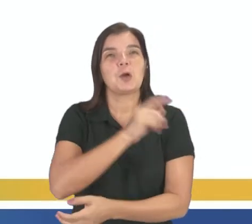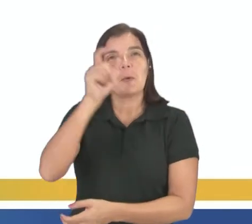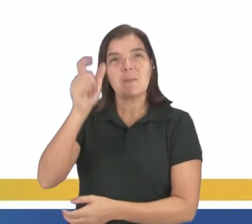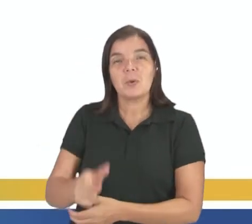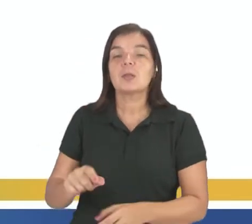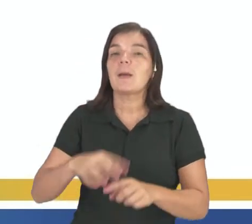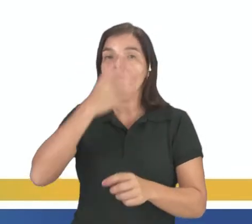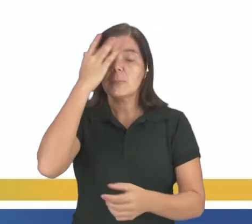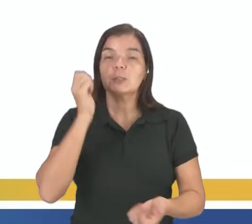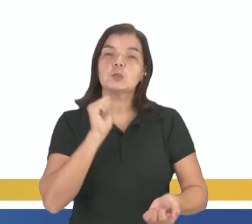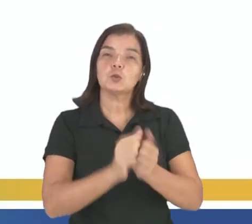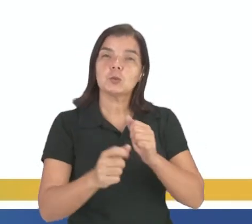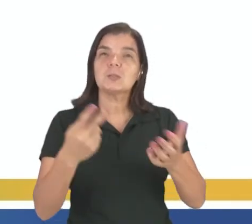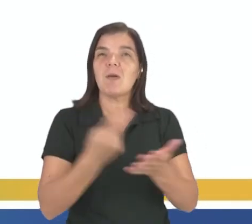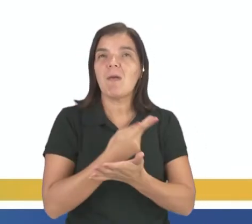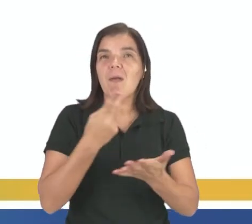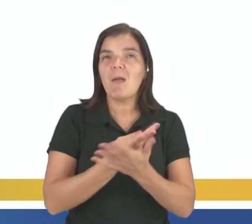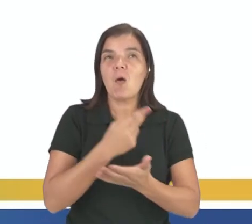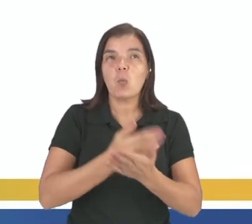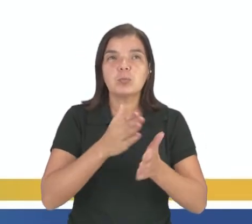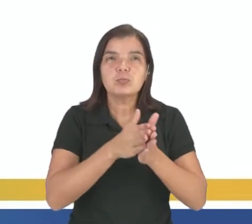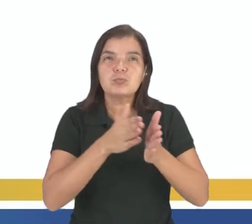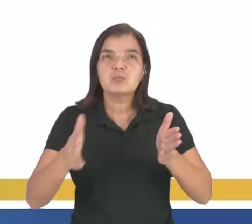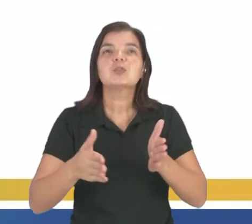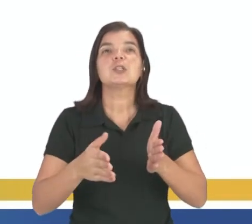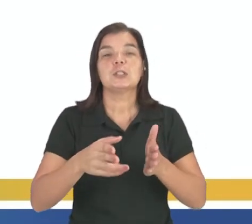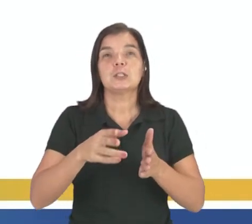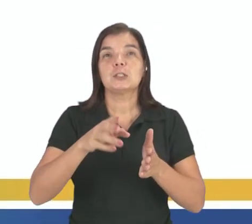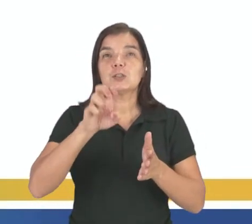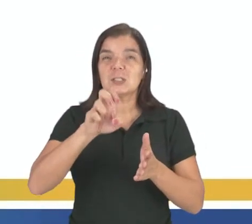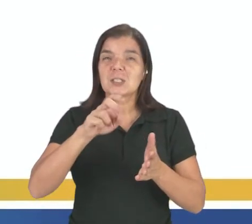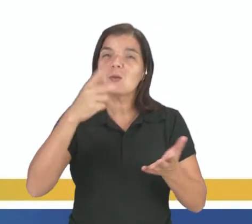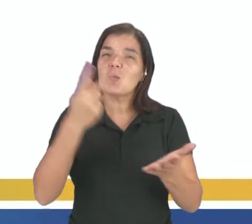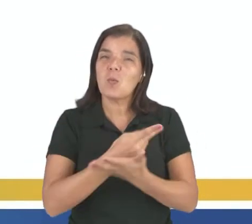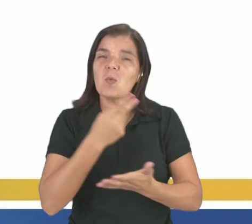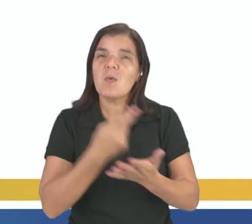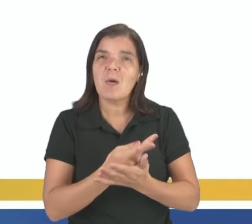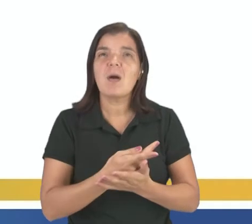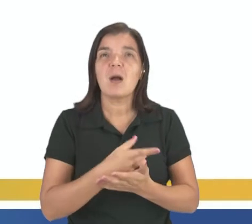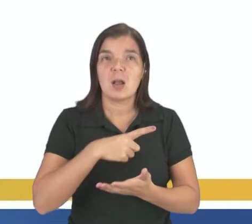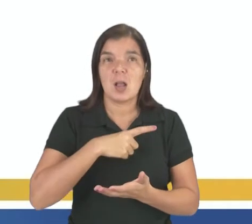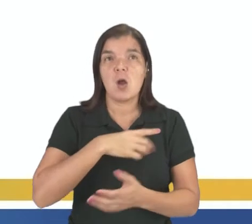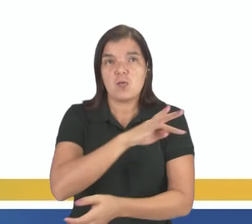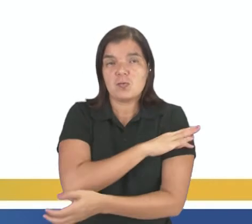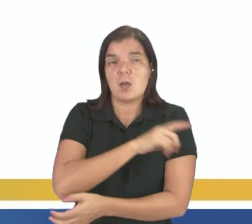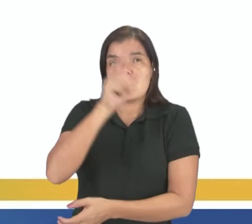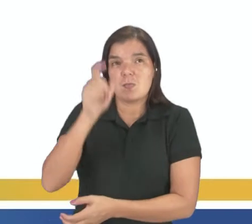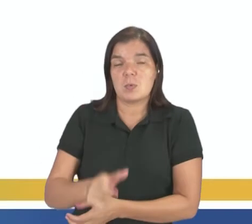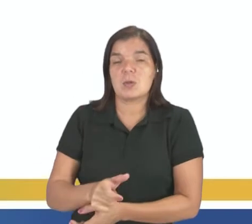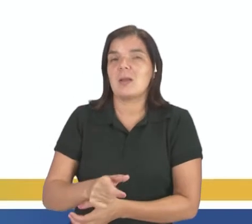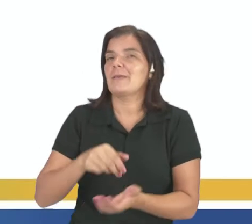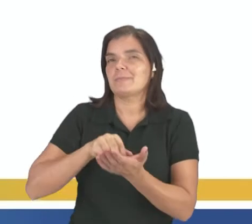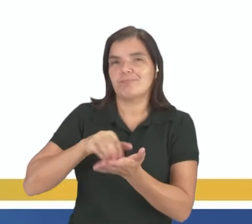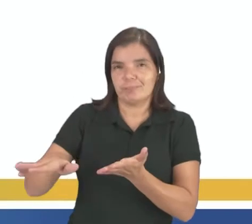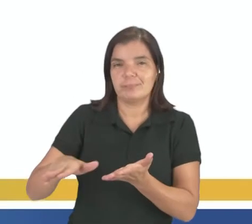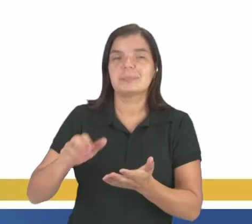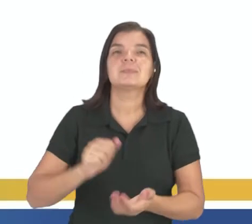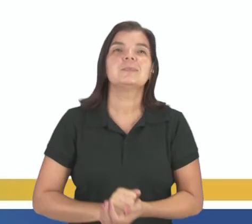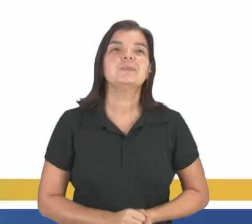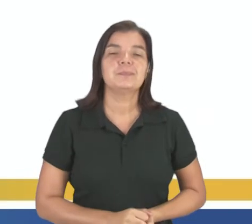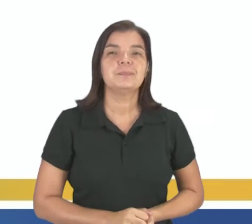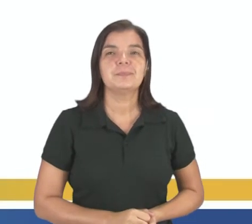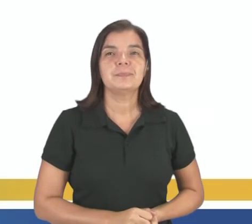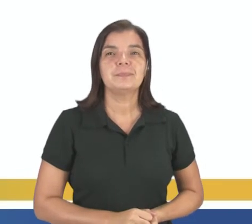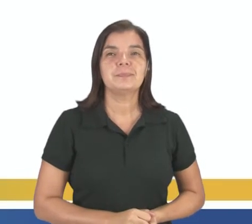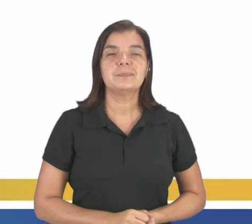pessoais o atleta que cometer durante o transcorrer da partida cinco faltas técnicas ou pessoais será desclassificado ou